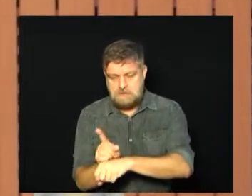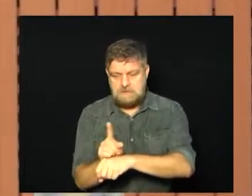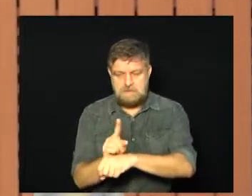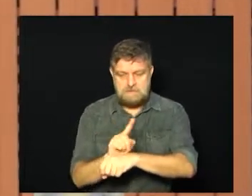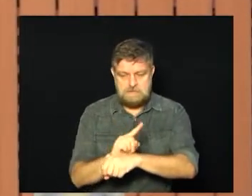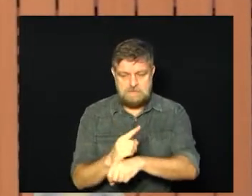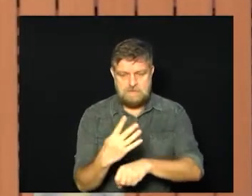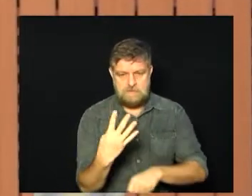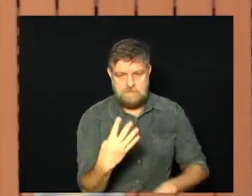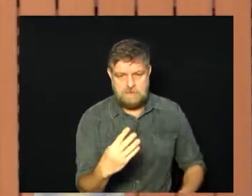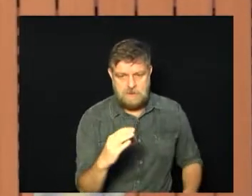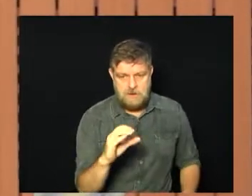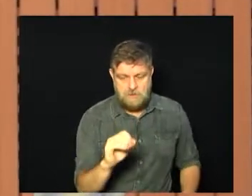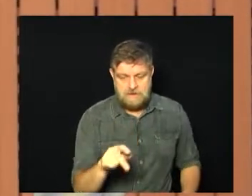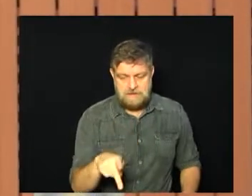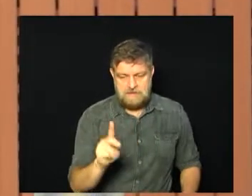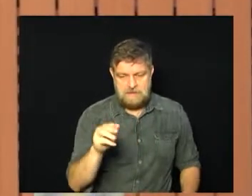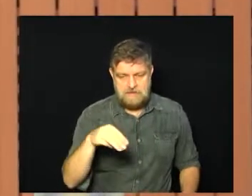dos 40 km